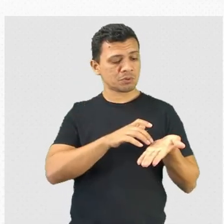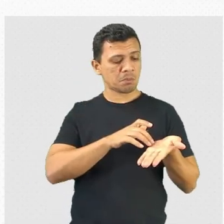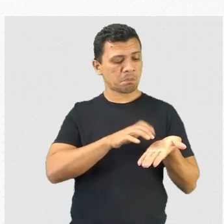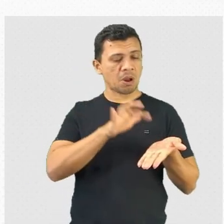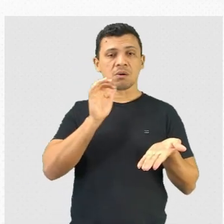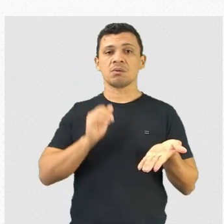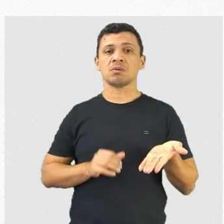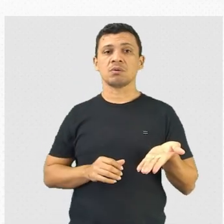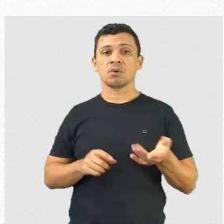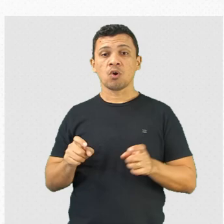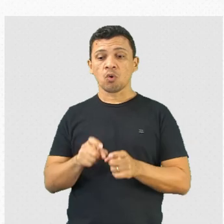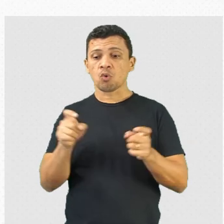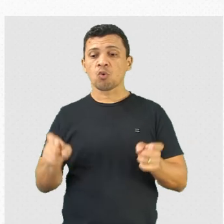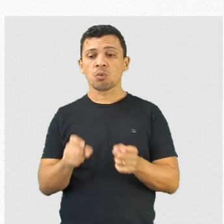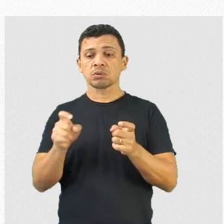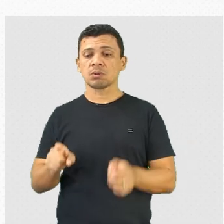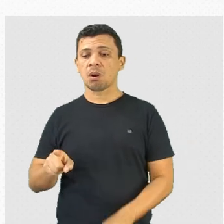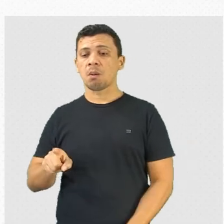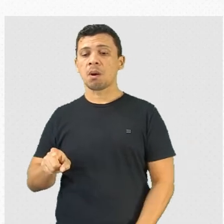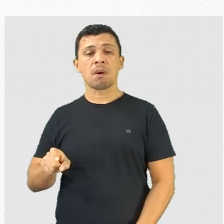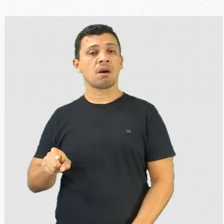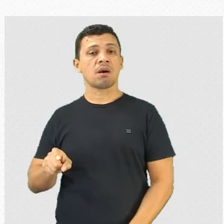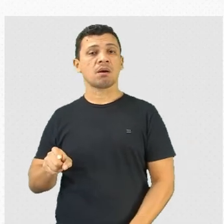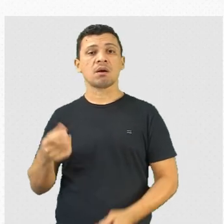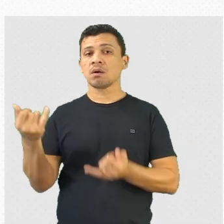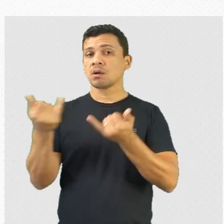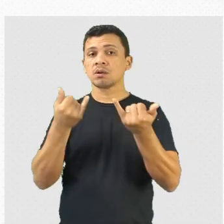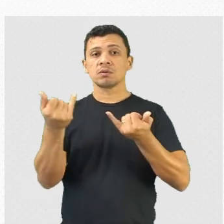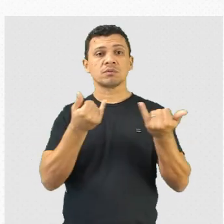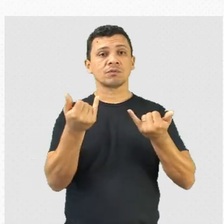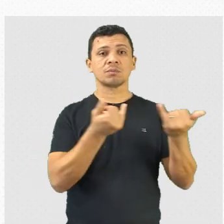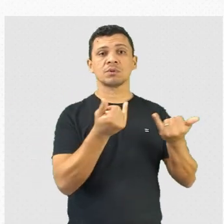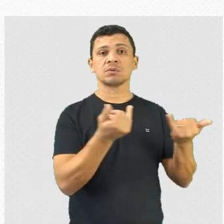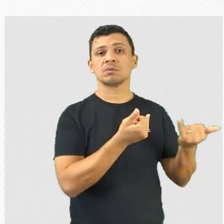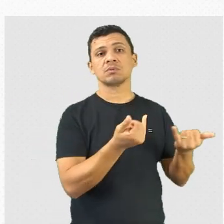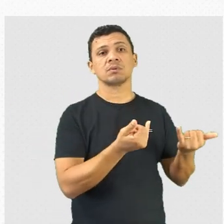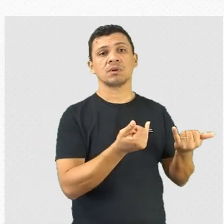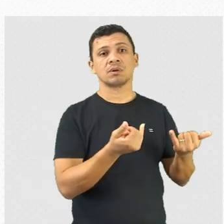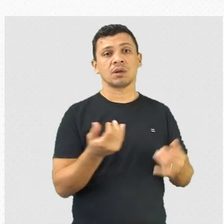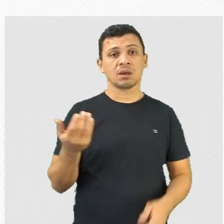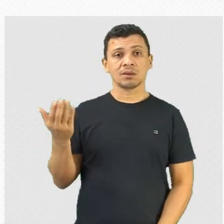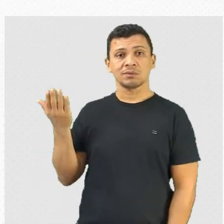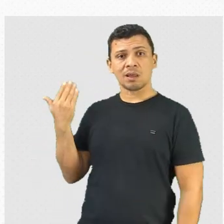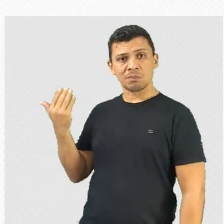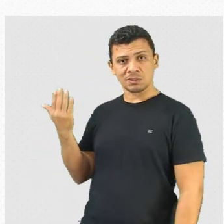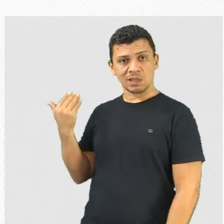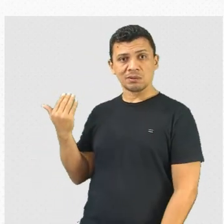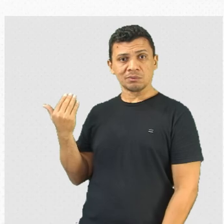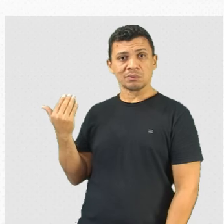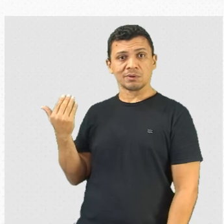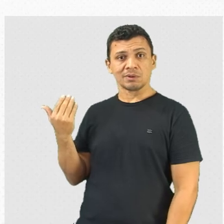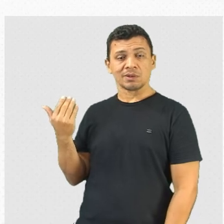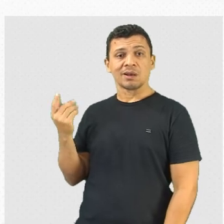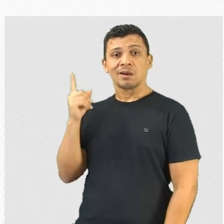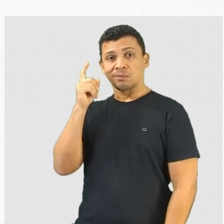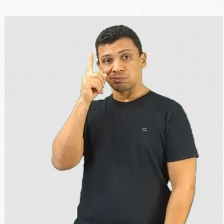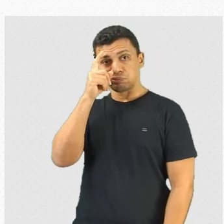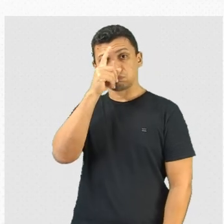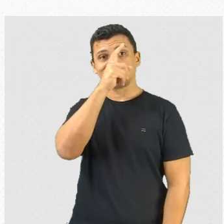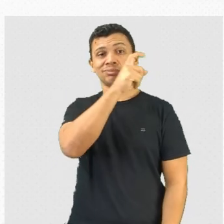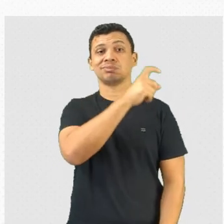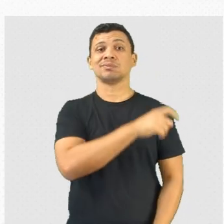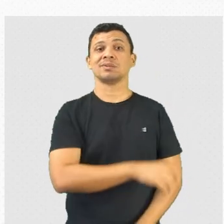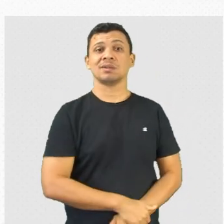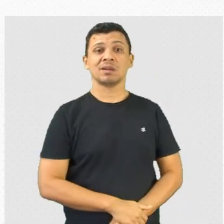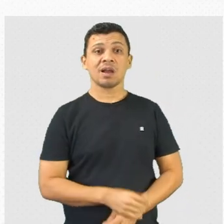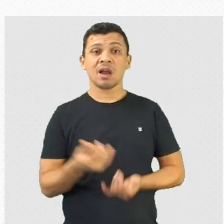no computador, a gente consegue ter informações que num passado não muito distante, isso era muito complicado. Muita gente